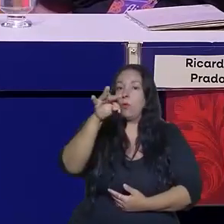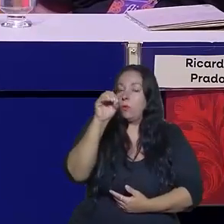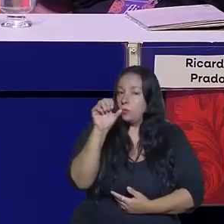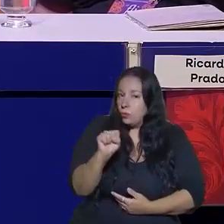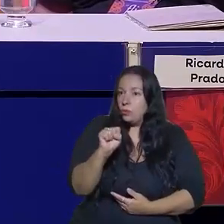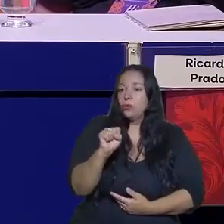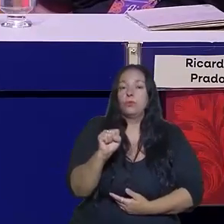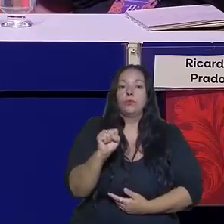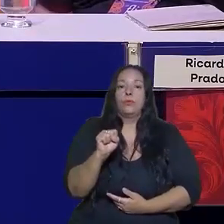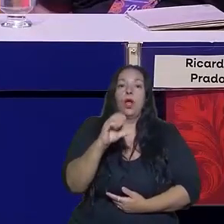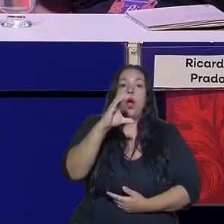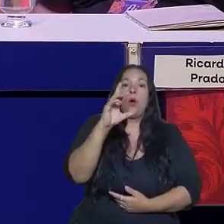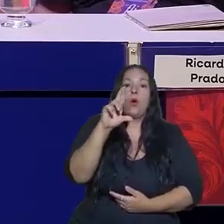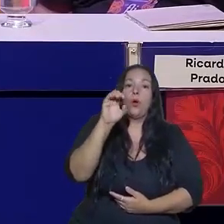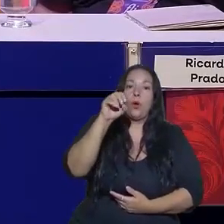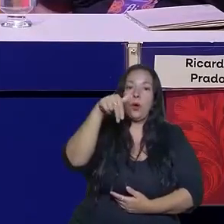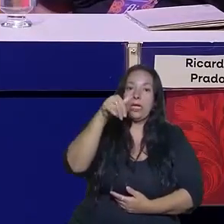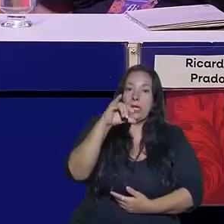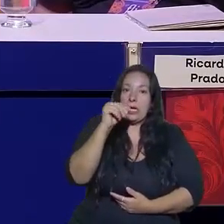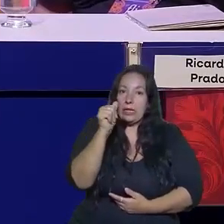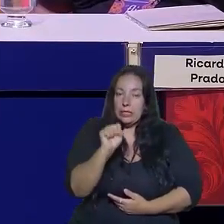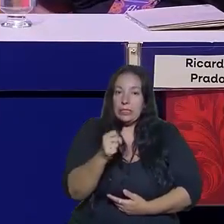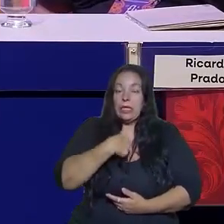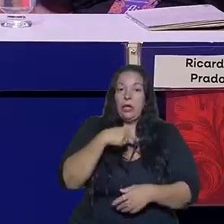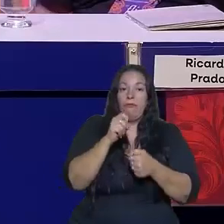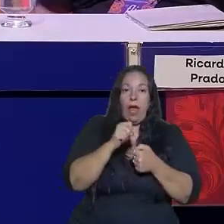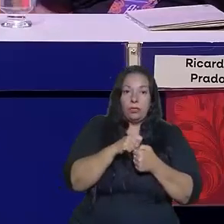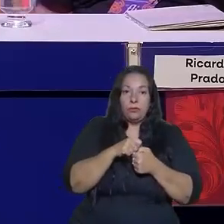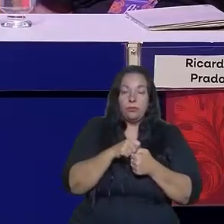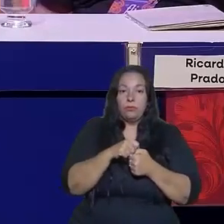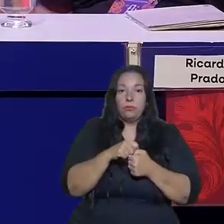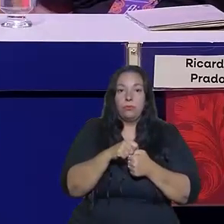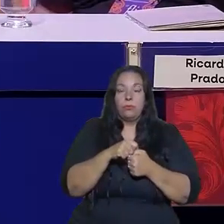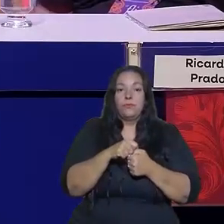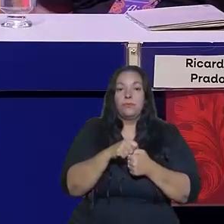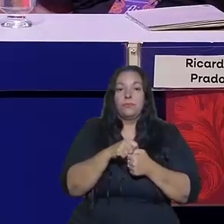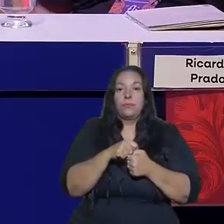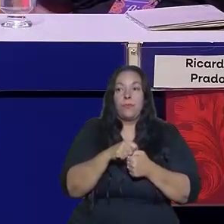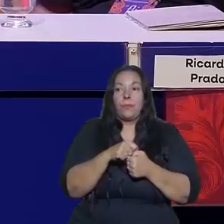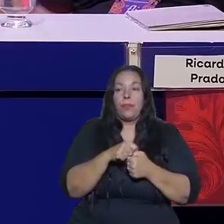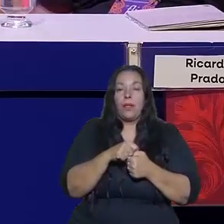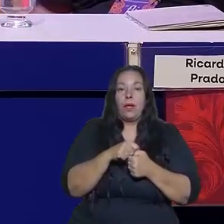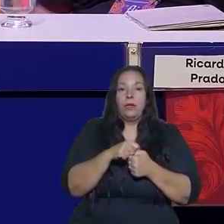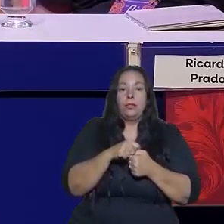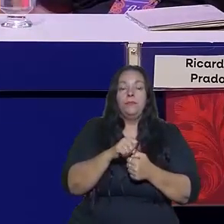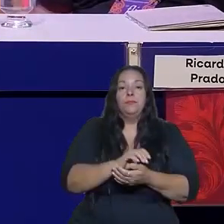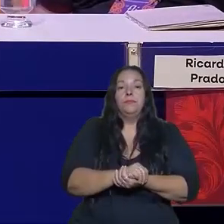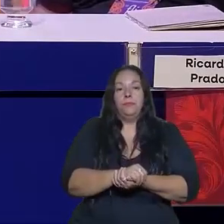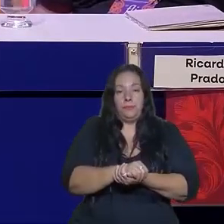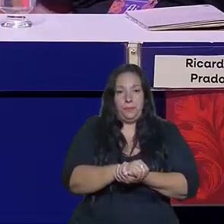eles teimaram em ser crônicas, que é o que eu faço, não é, de ofício, digamos assim, eu sou cronista de